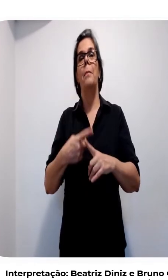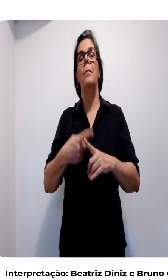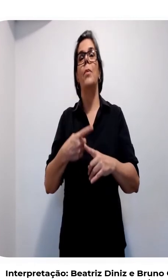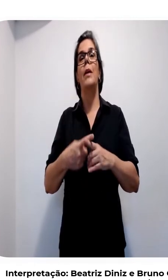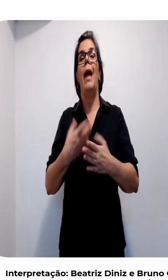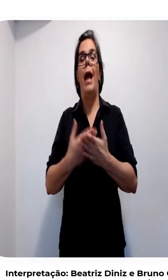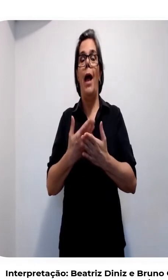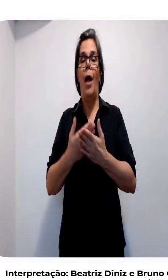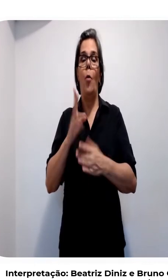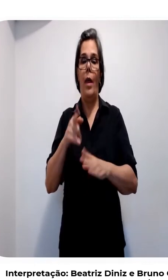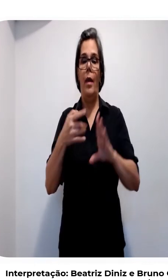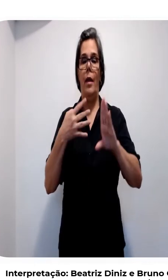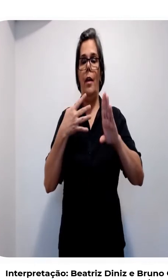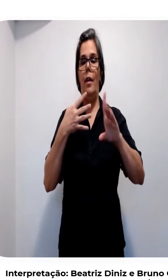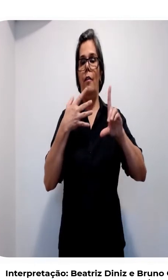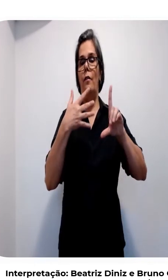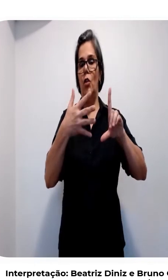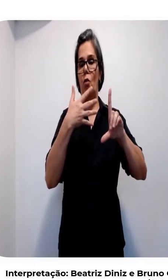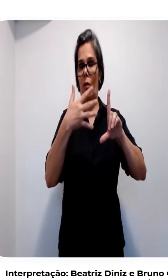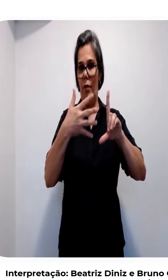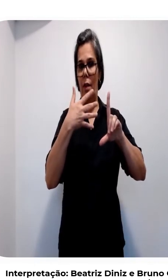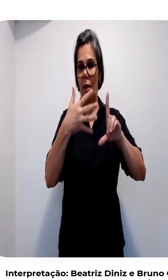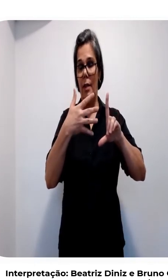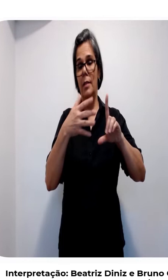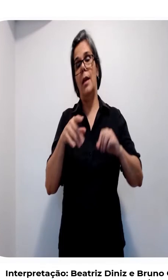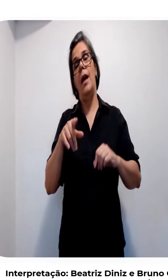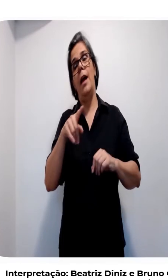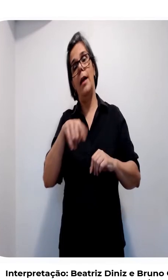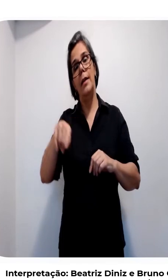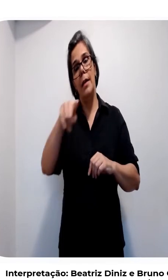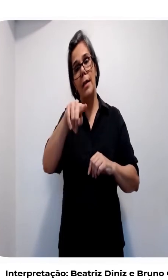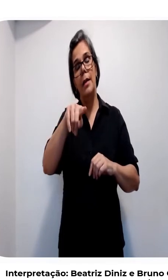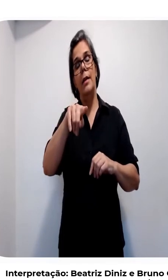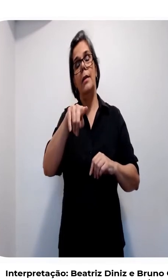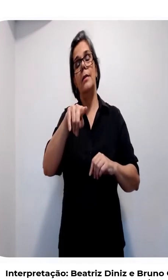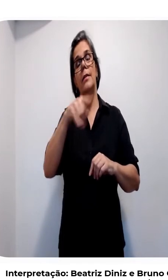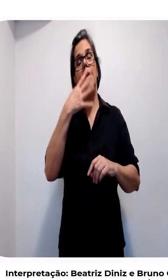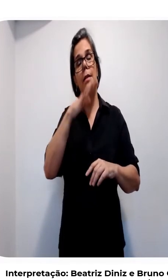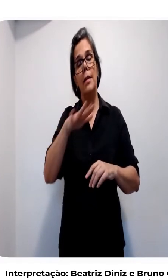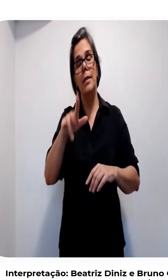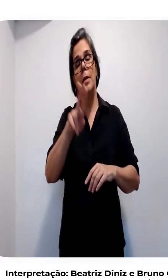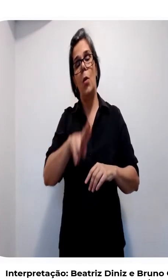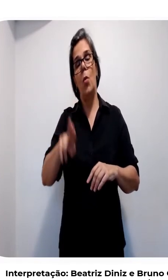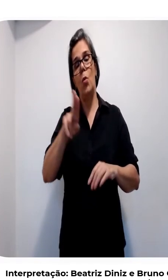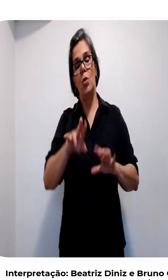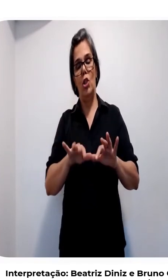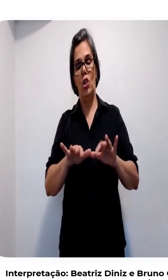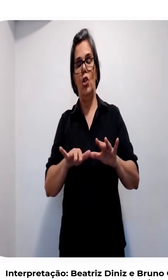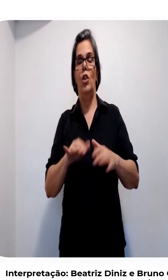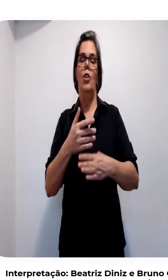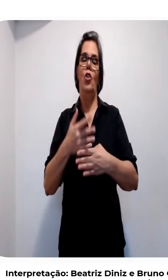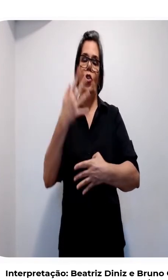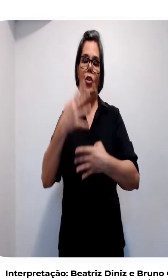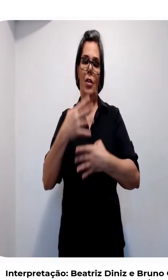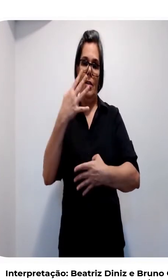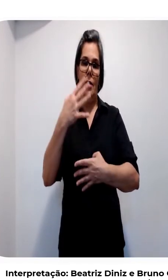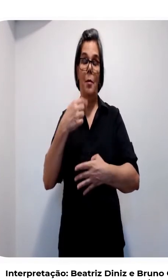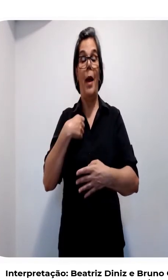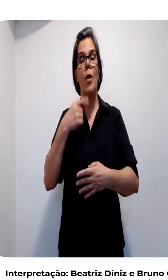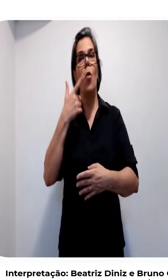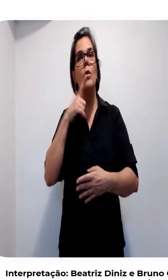responderem utilizando o chat, sendo também uma forma de eu avaliar a escrita, ver como eles estão escrevendo e deles tentarem